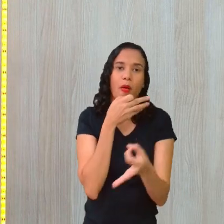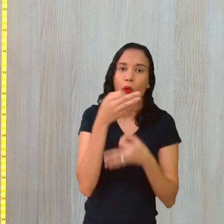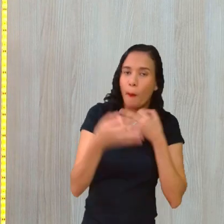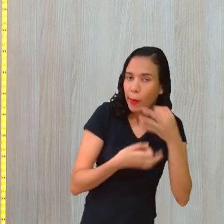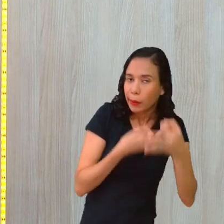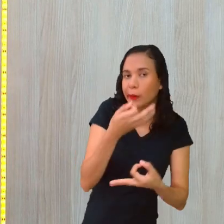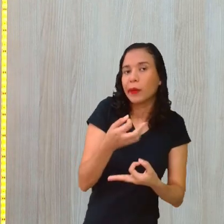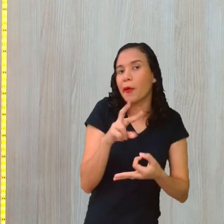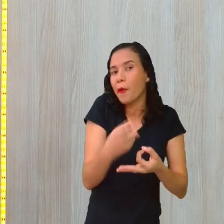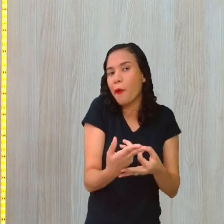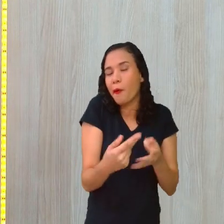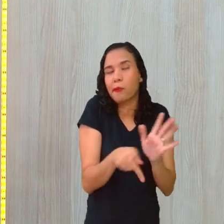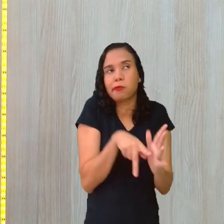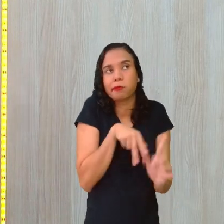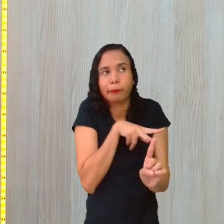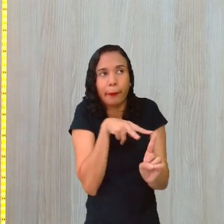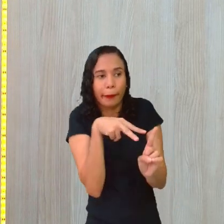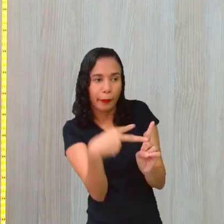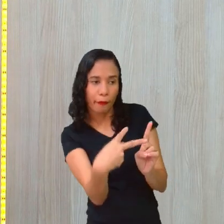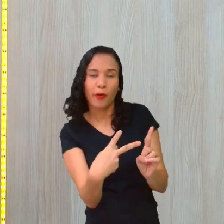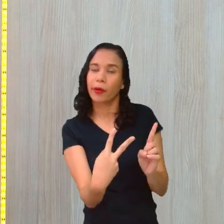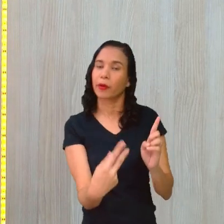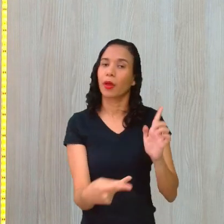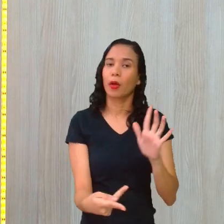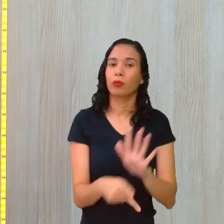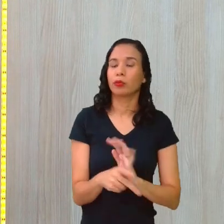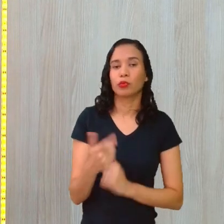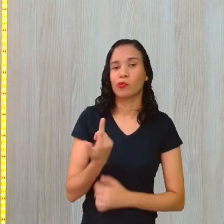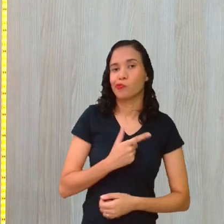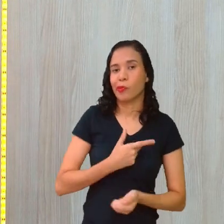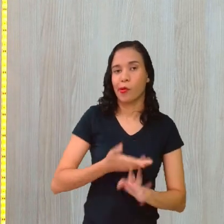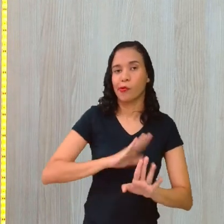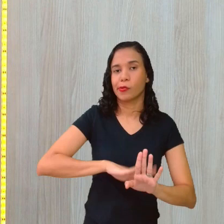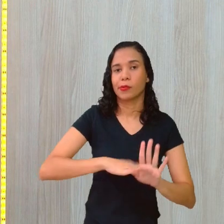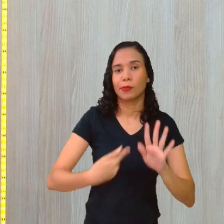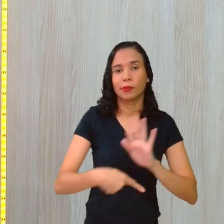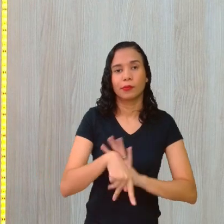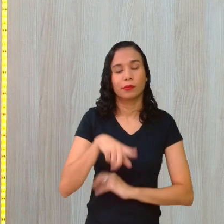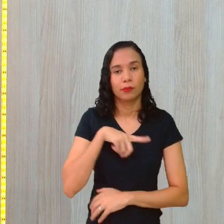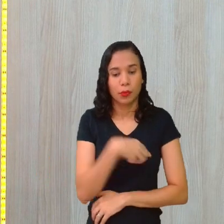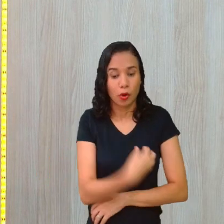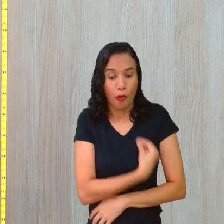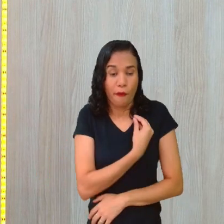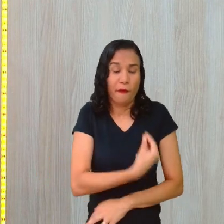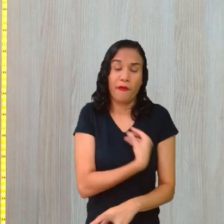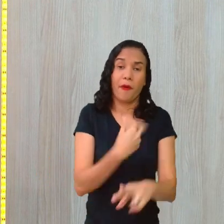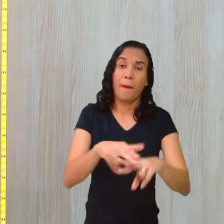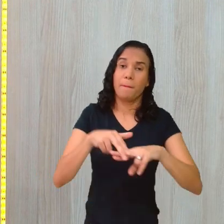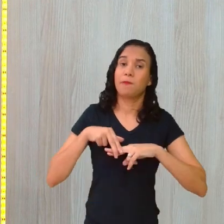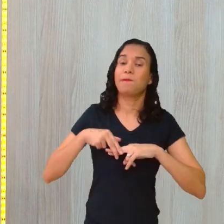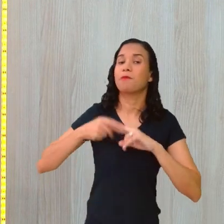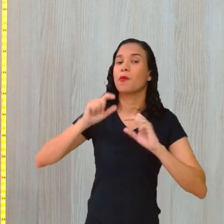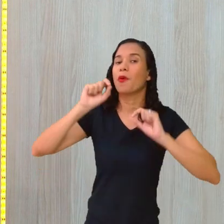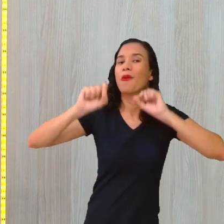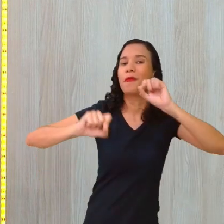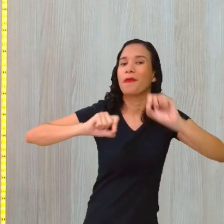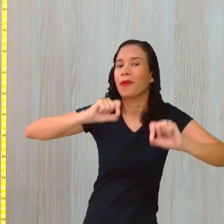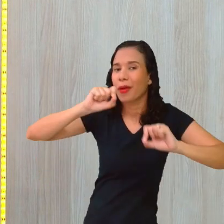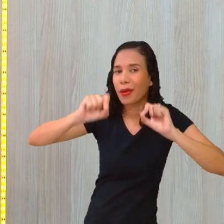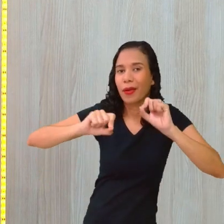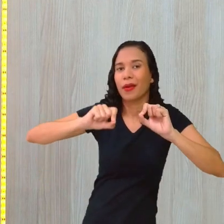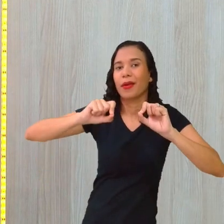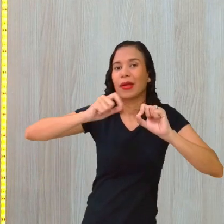de apresentação de ponto de vista, não tem esse fator subjetivo, né? Por quê? Porque